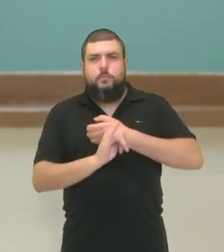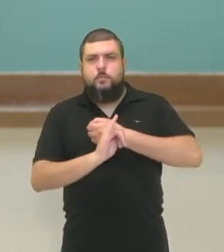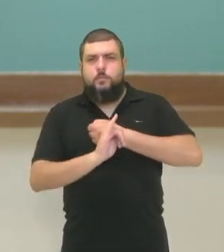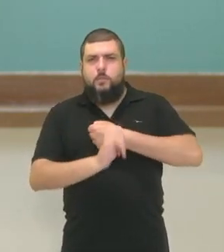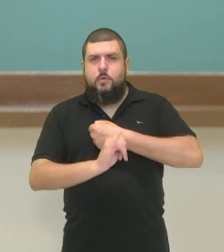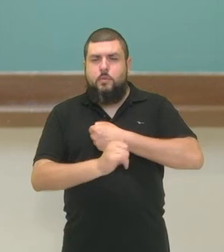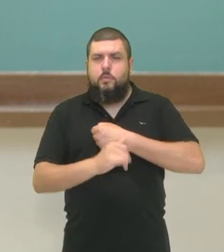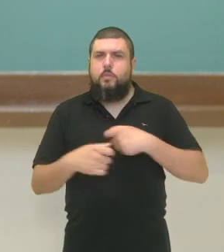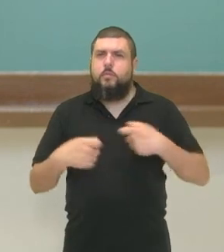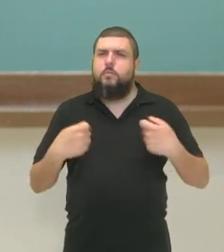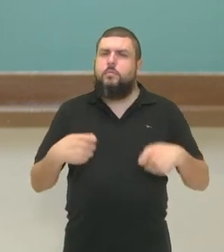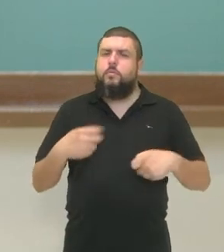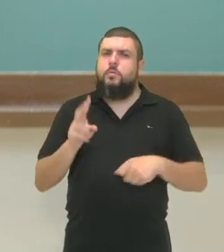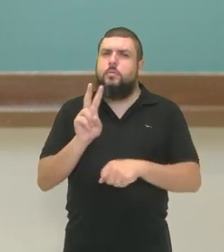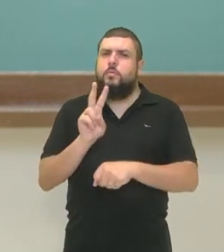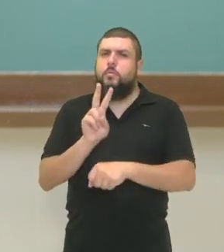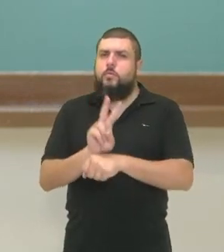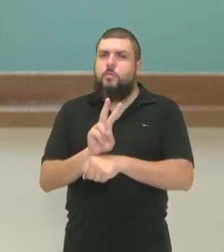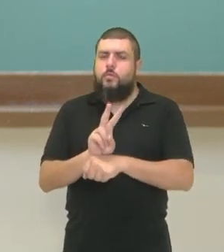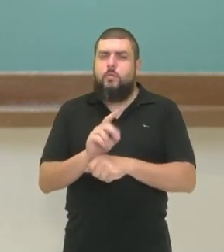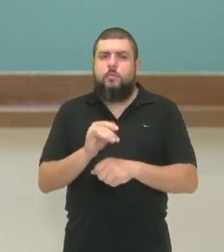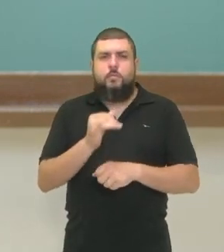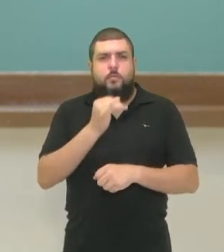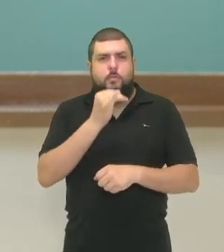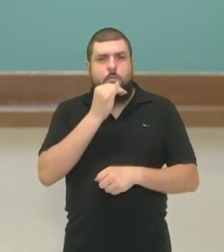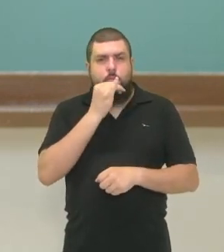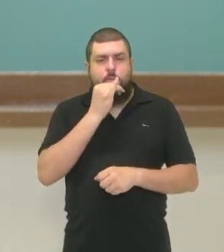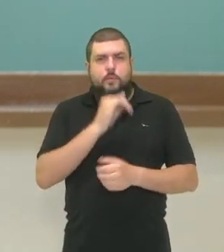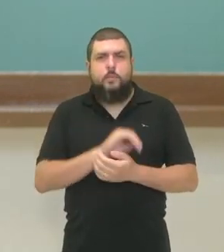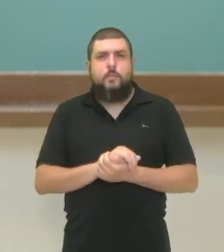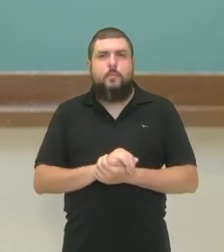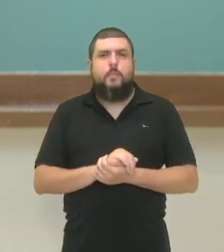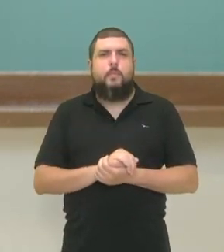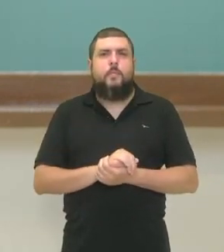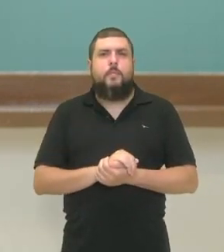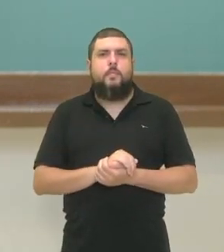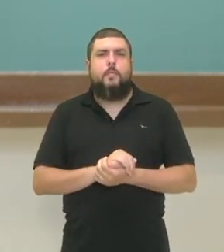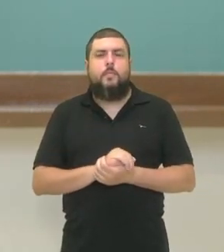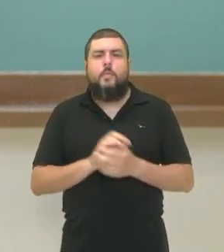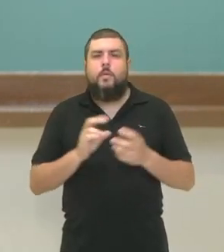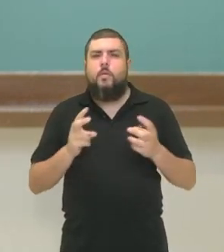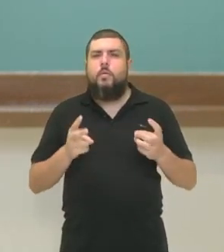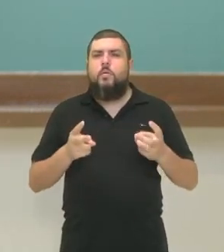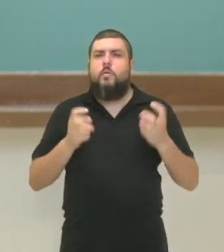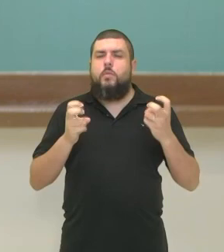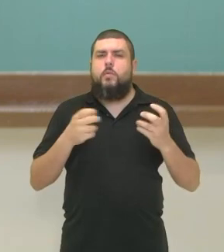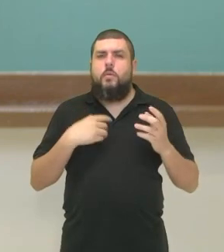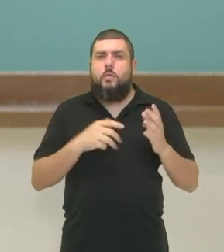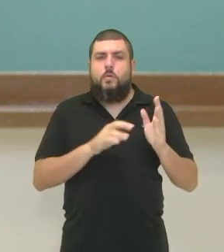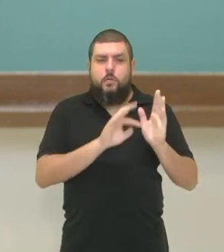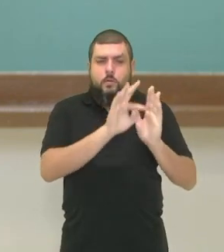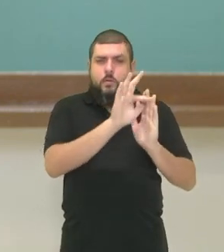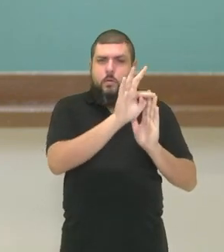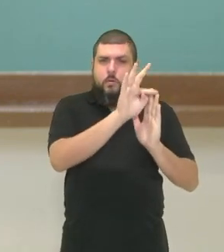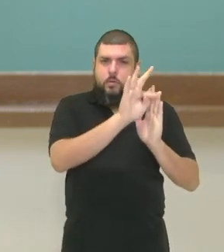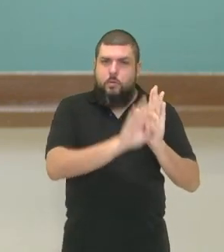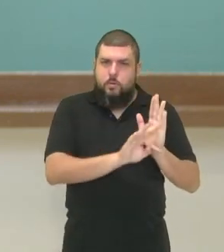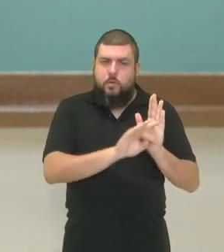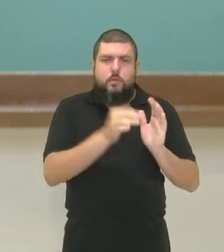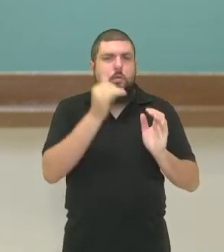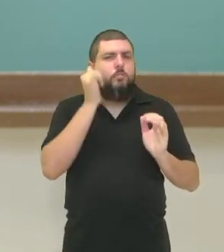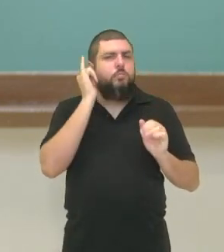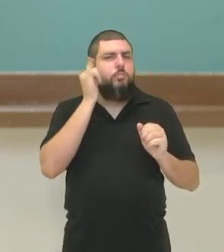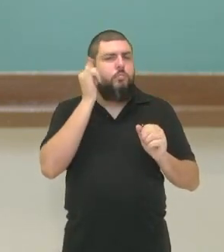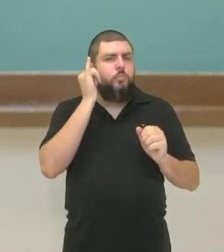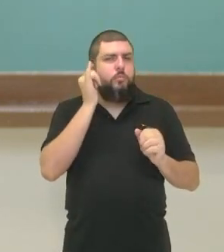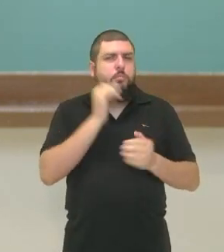coisas. Por exemplo, observar que é um texto narrativo, né, parte